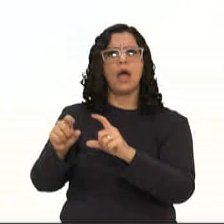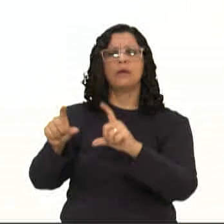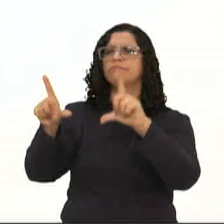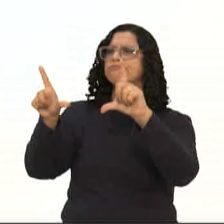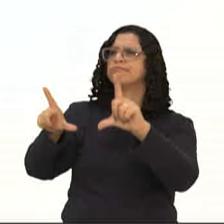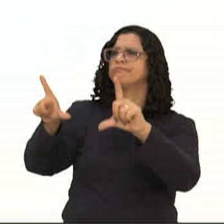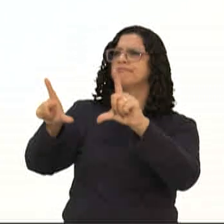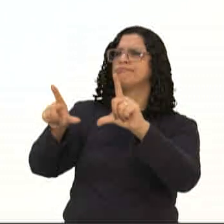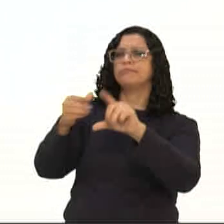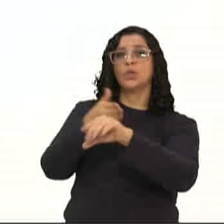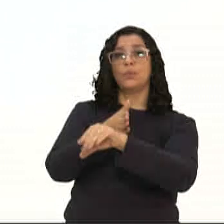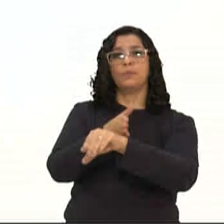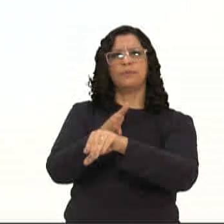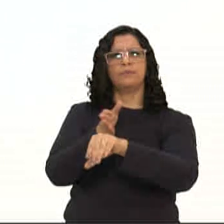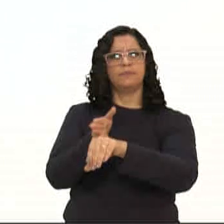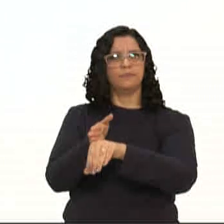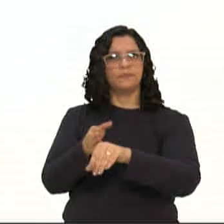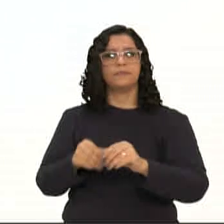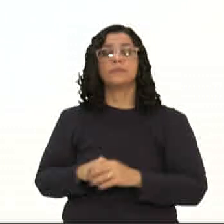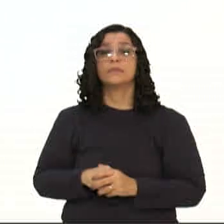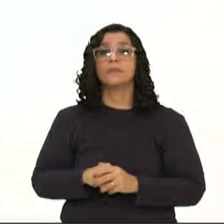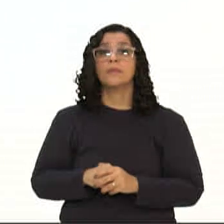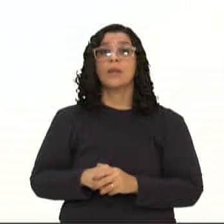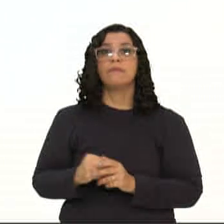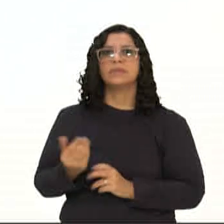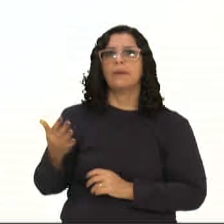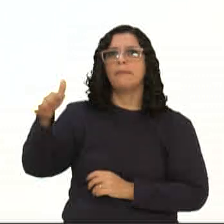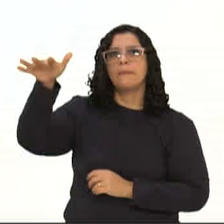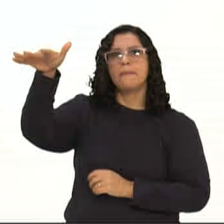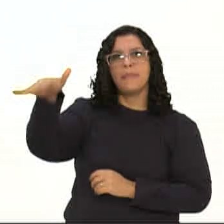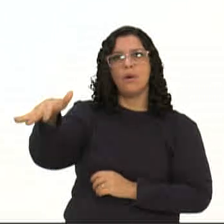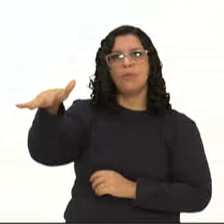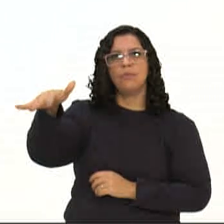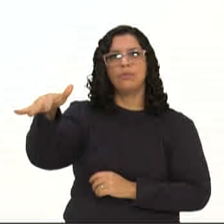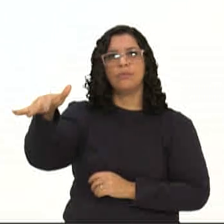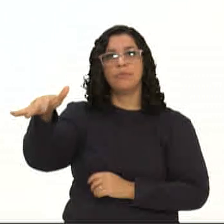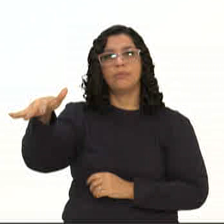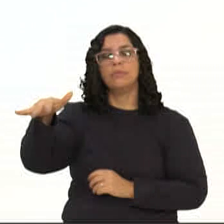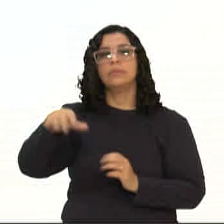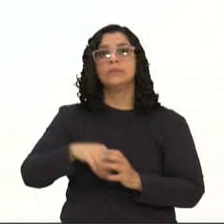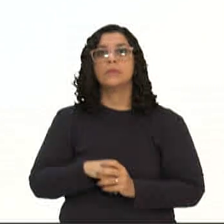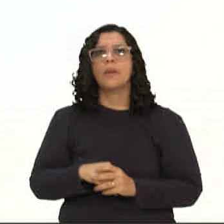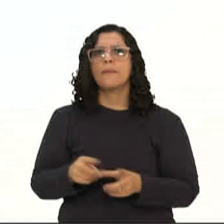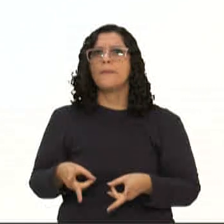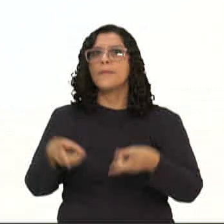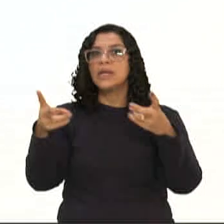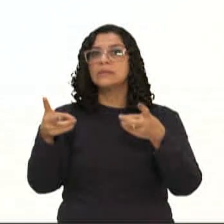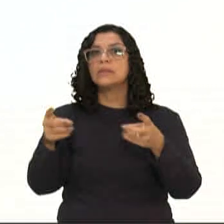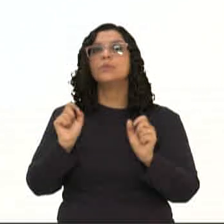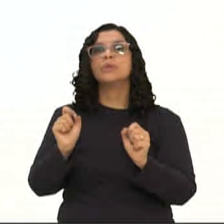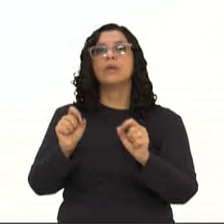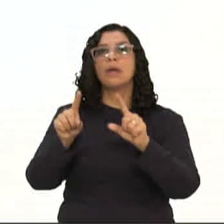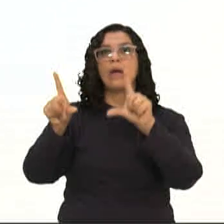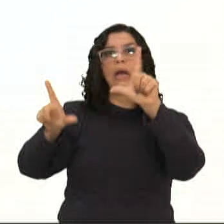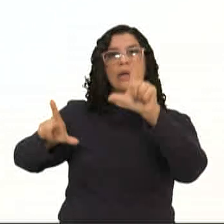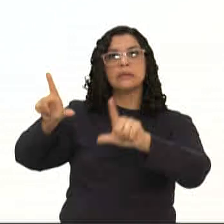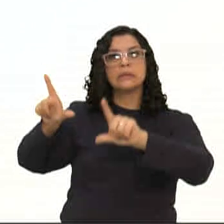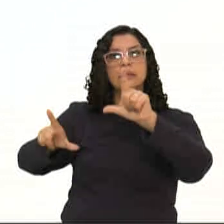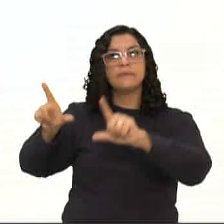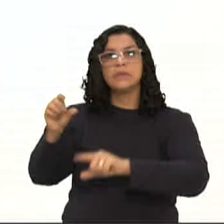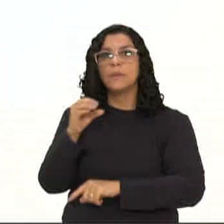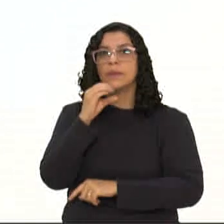um certo período. Ao encostar a mão sobre a superfície do mesmo, percebe-se que